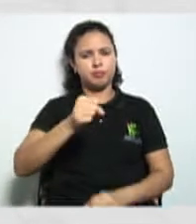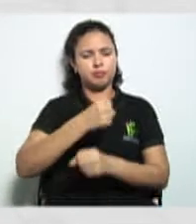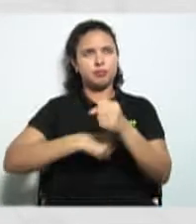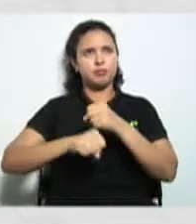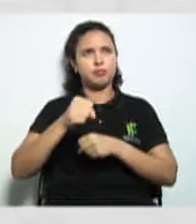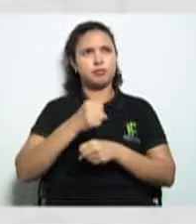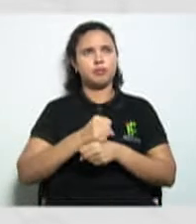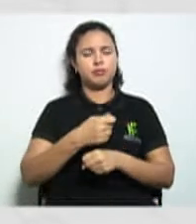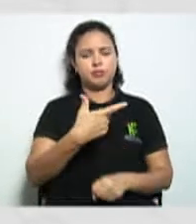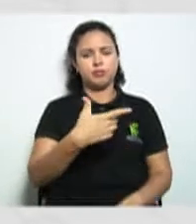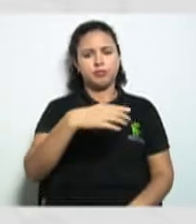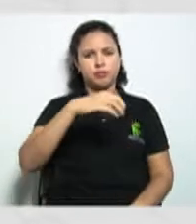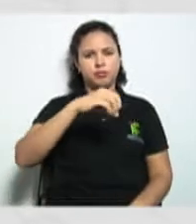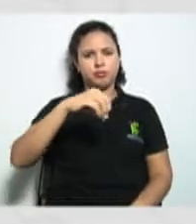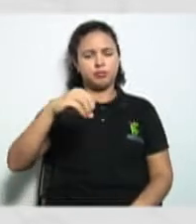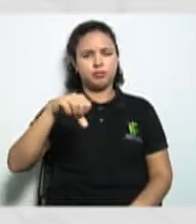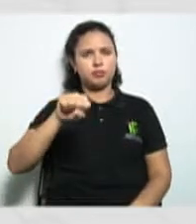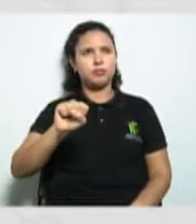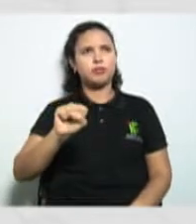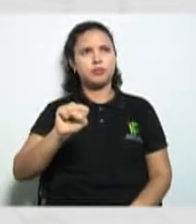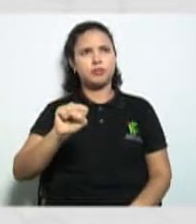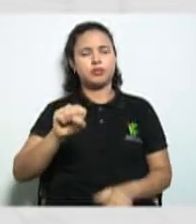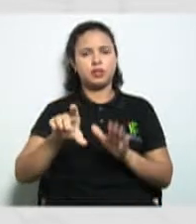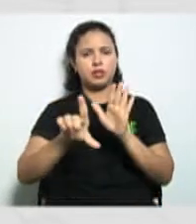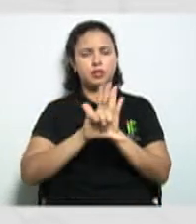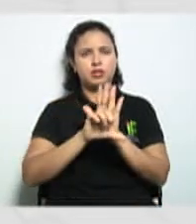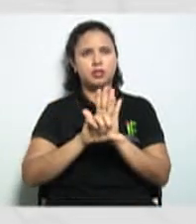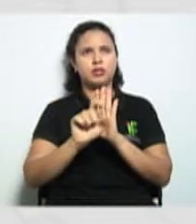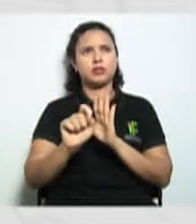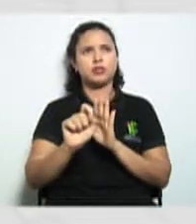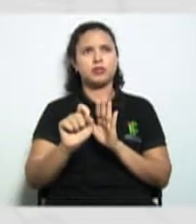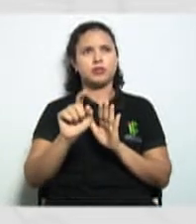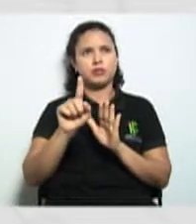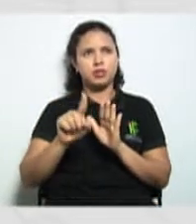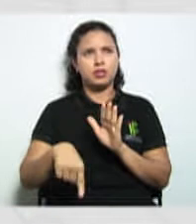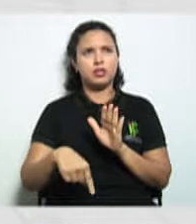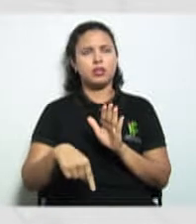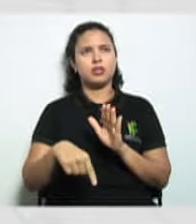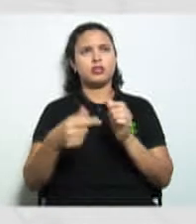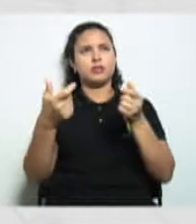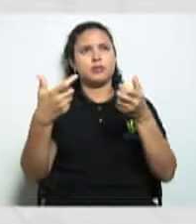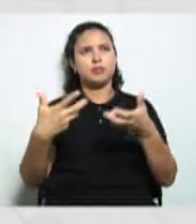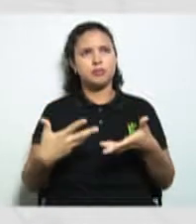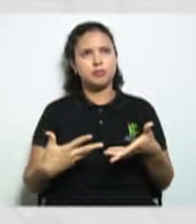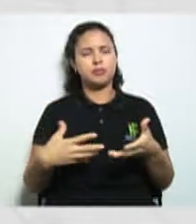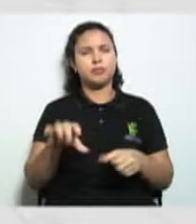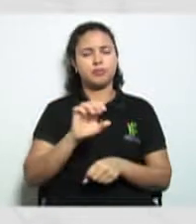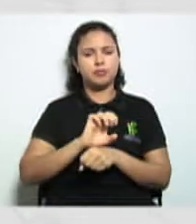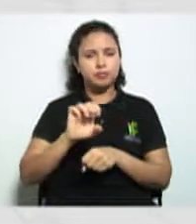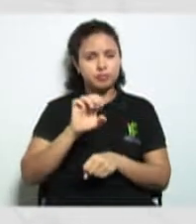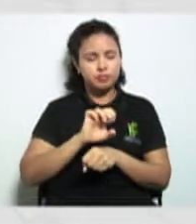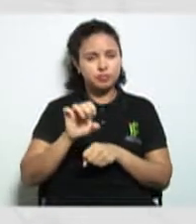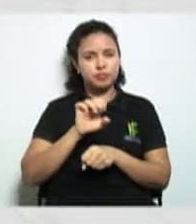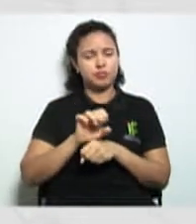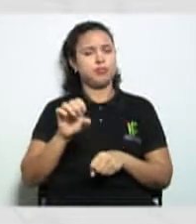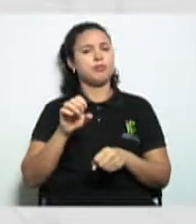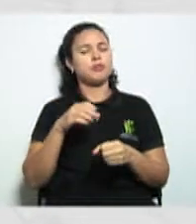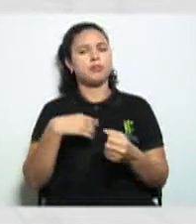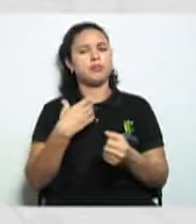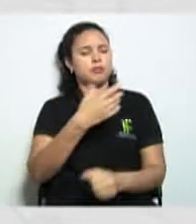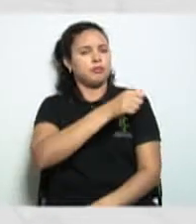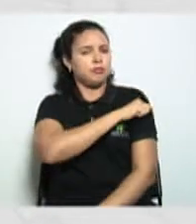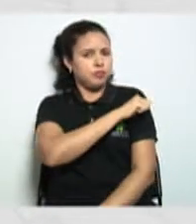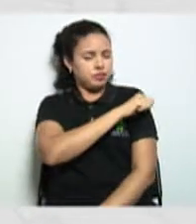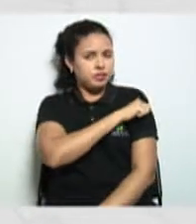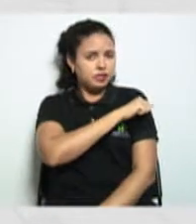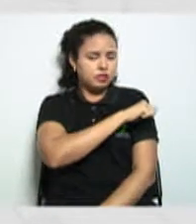11.788 de 2008. Então, essa lei aqui, ela dispõe sobre o estágio de estudantes. Tá? É uma lei